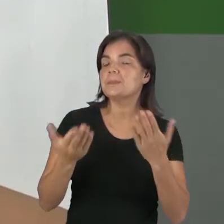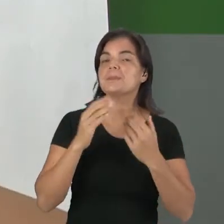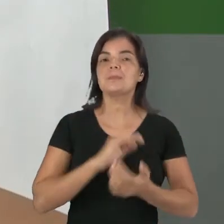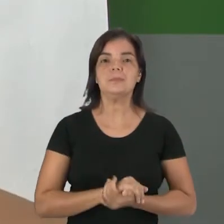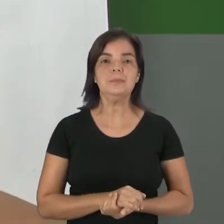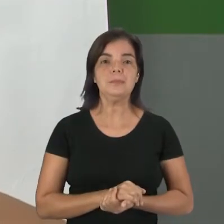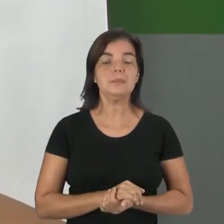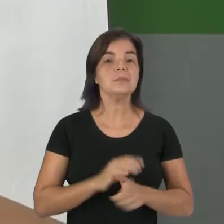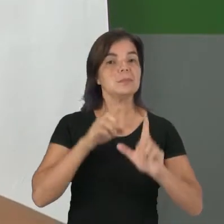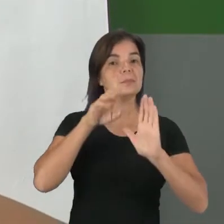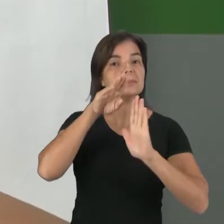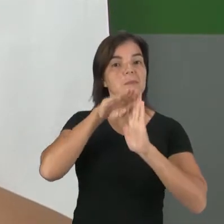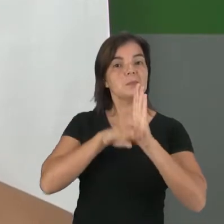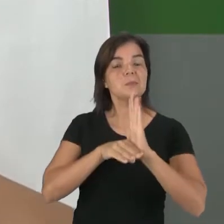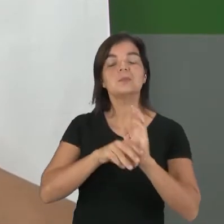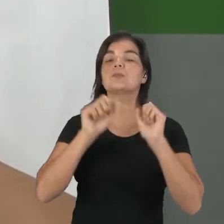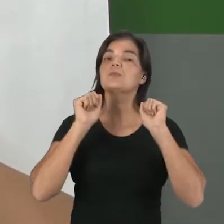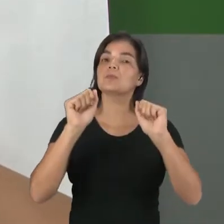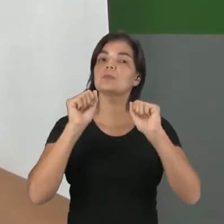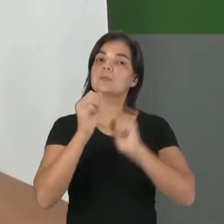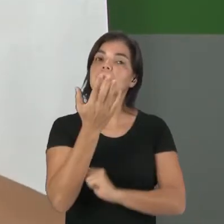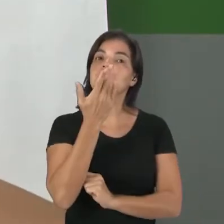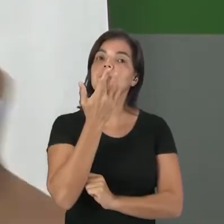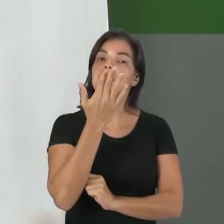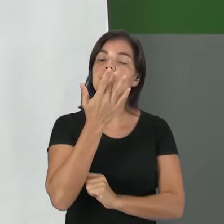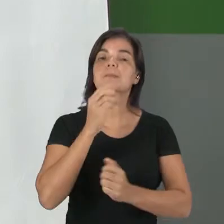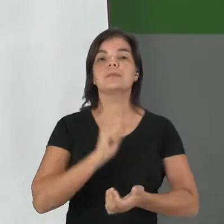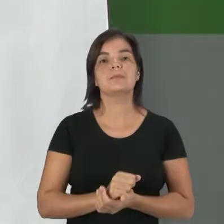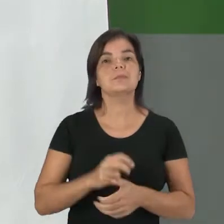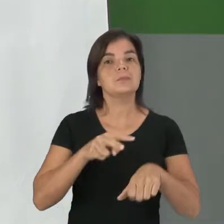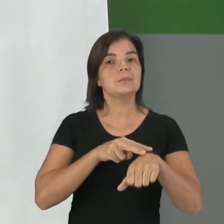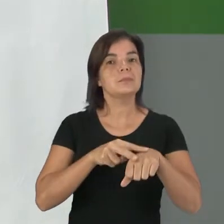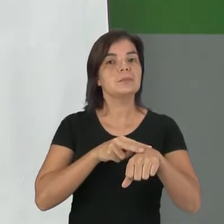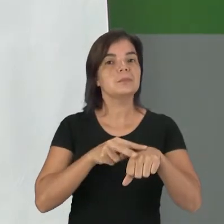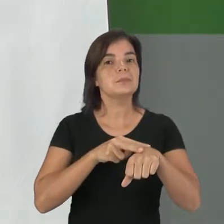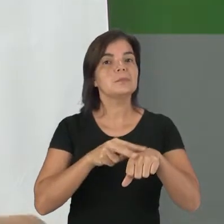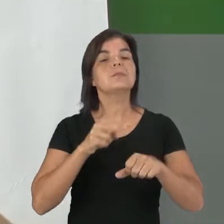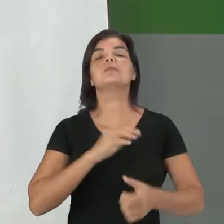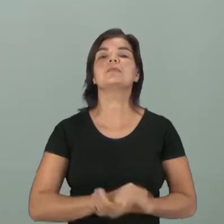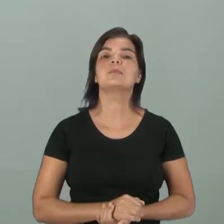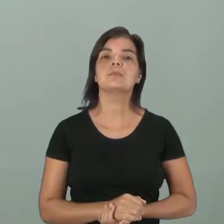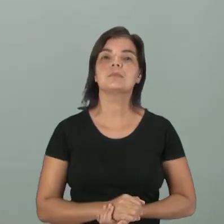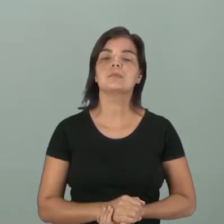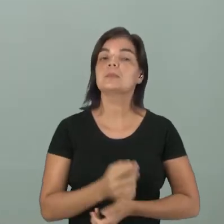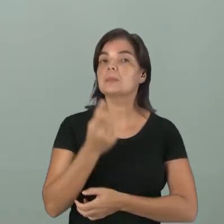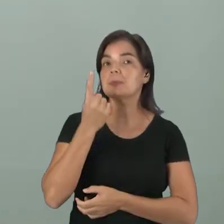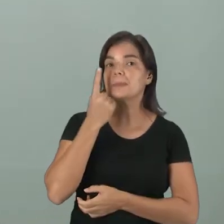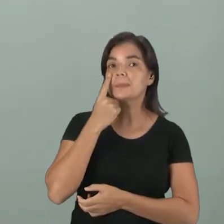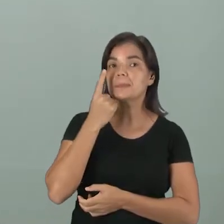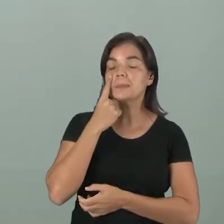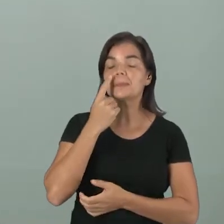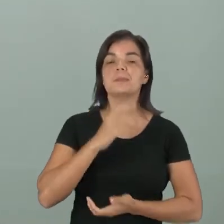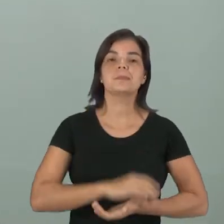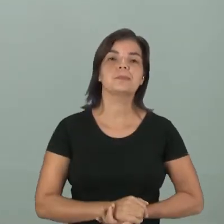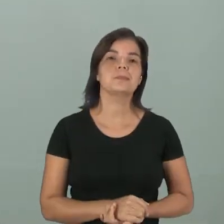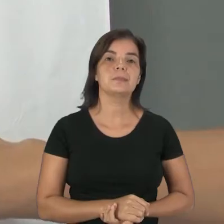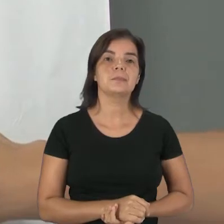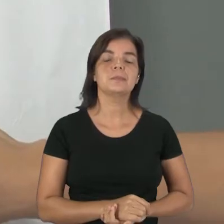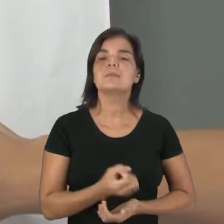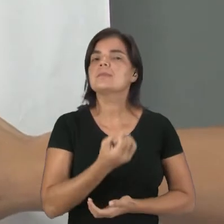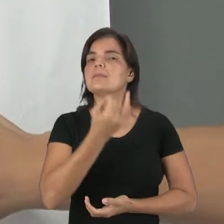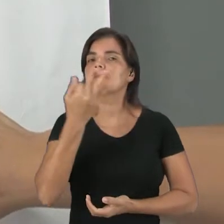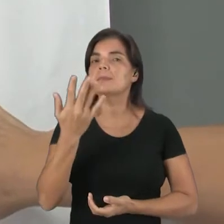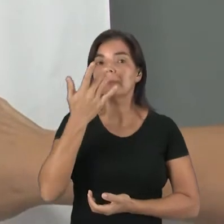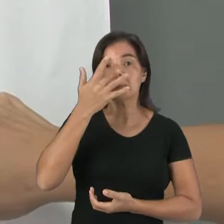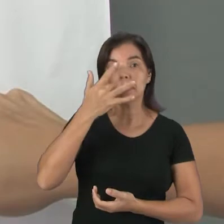nossa menor torcida, então, é a torcida de cor verde. E olha só, vamos prosseguir.